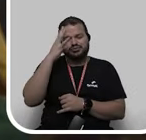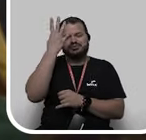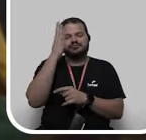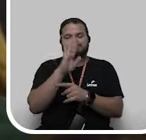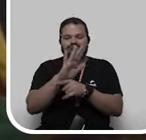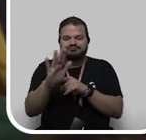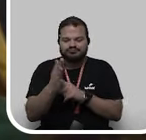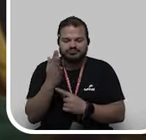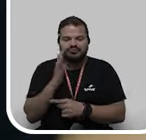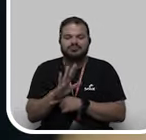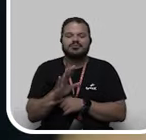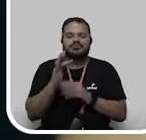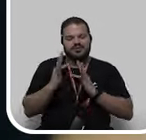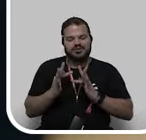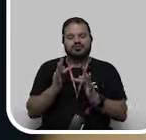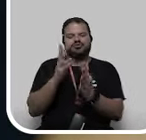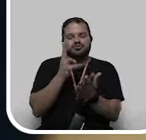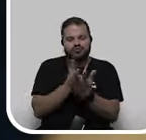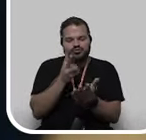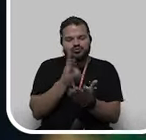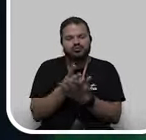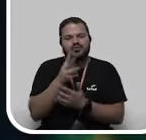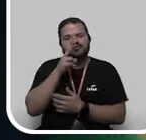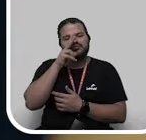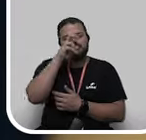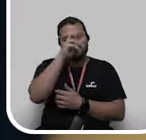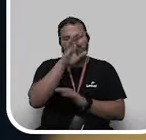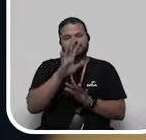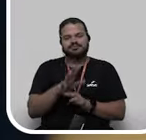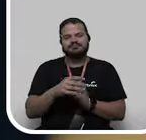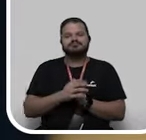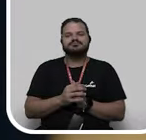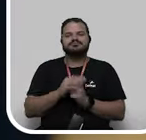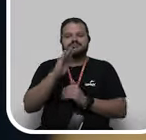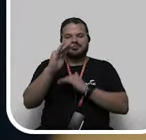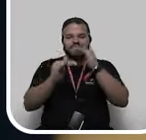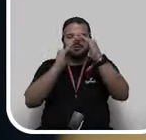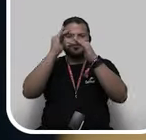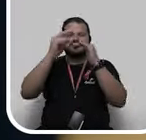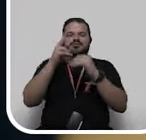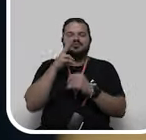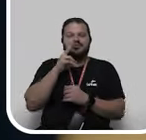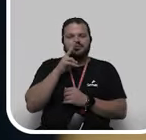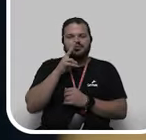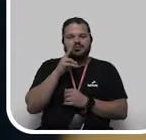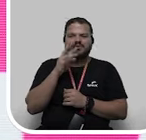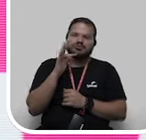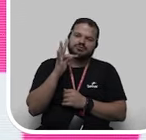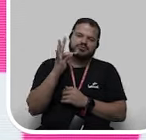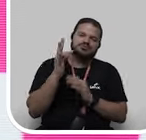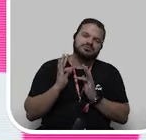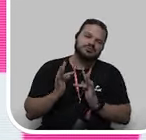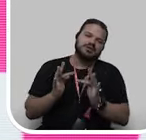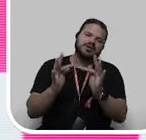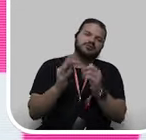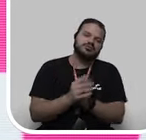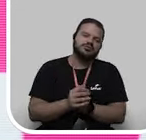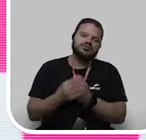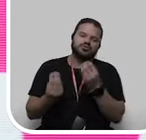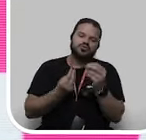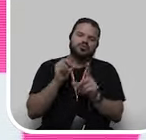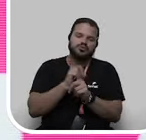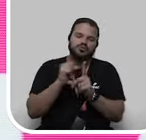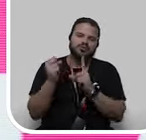tecnologia a se manter, né? A evolução tecnológica, do mesmo jeito que a gente teve uma evolução tecnológica como